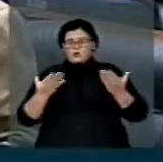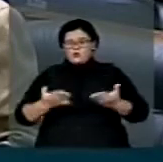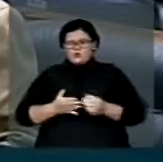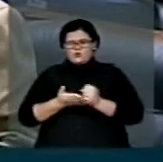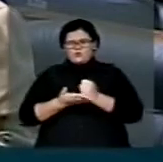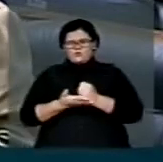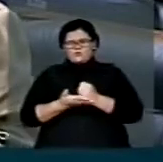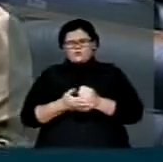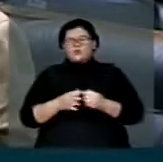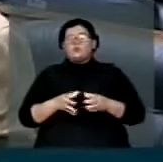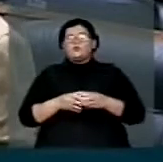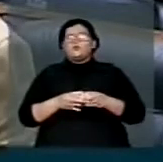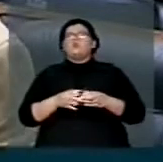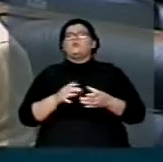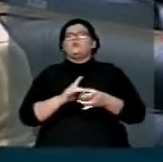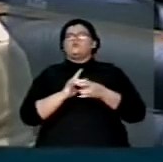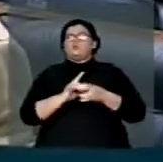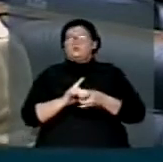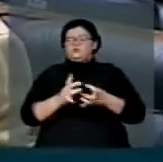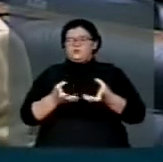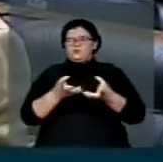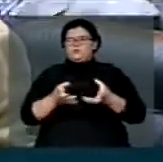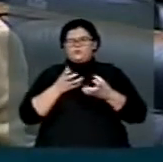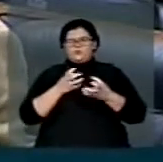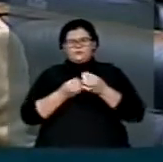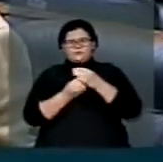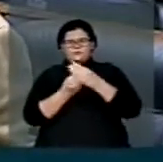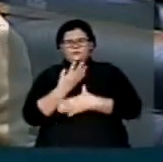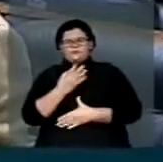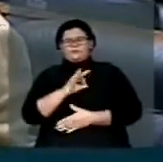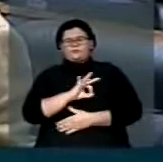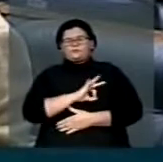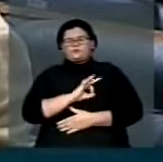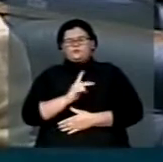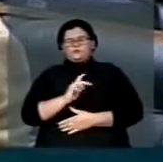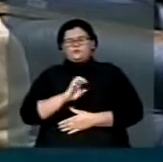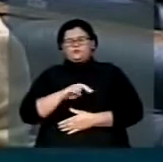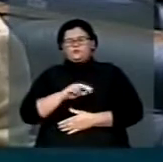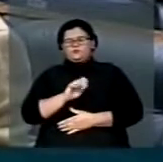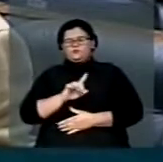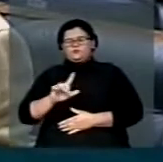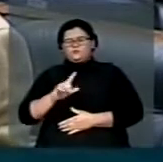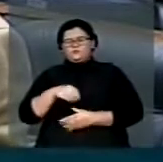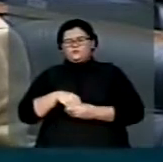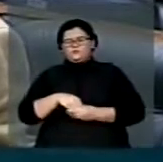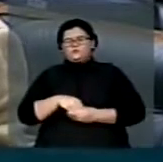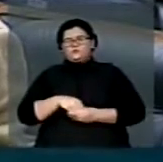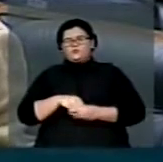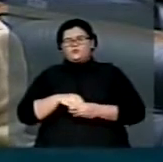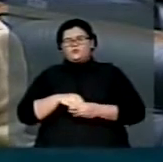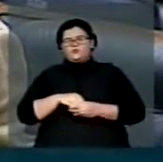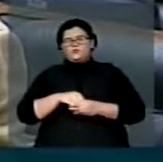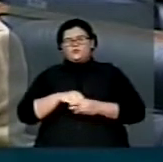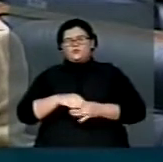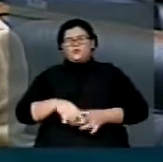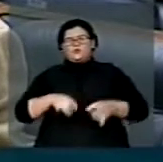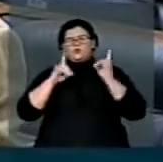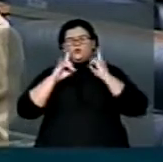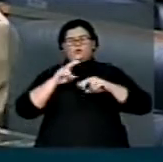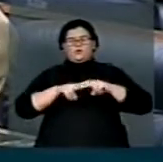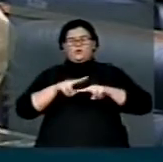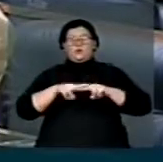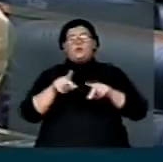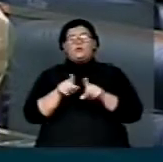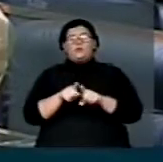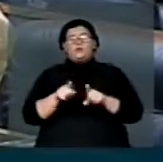essa luta da PEC 308, que cria a Polícia Penal. Ainda, senhor presidente, quero dar como lido